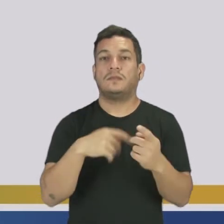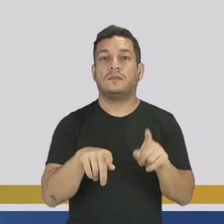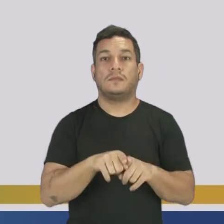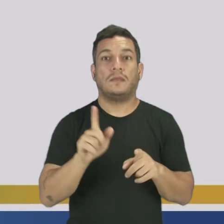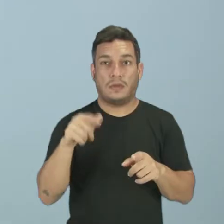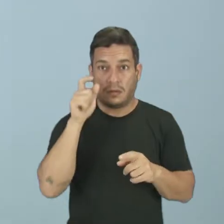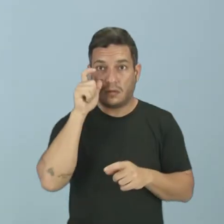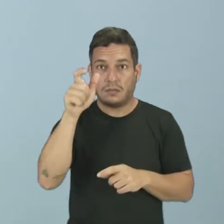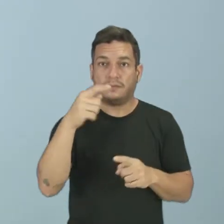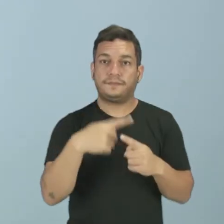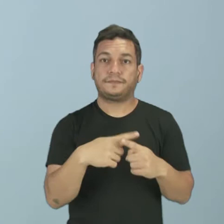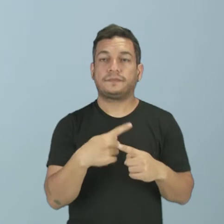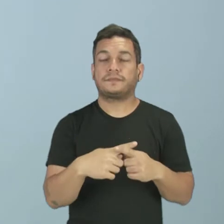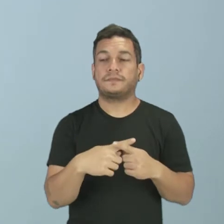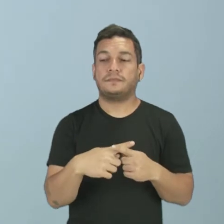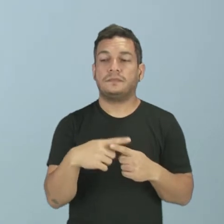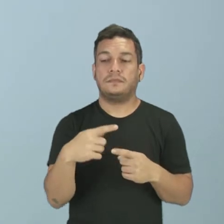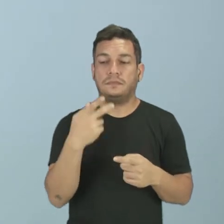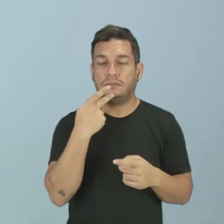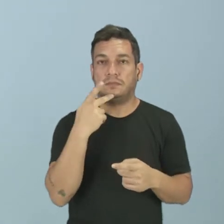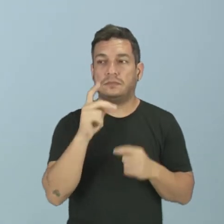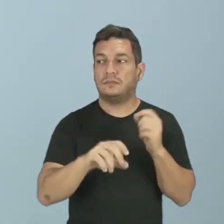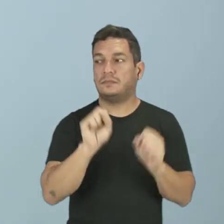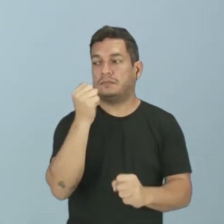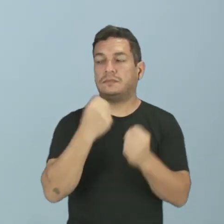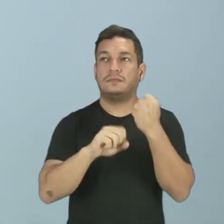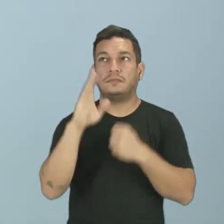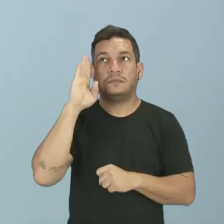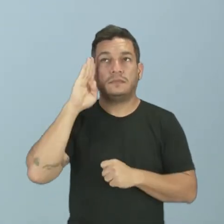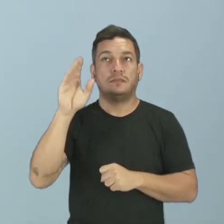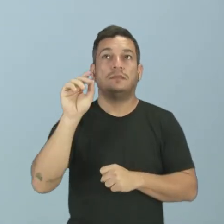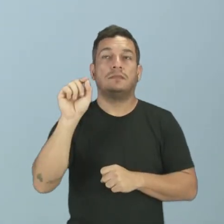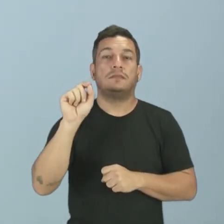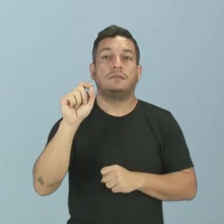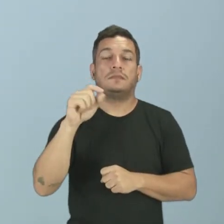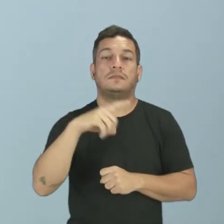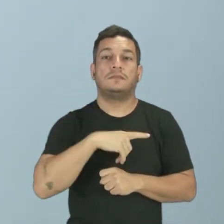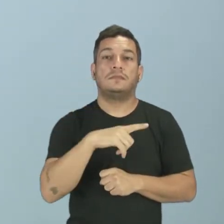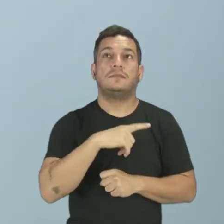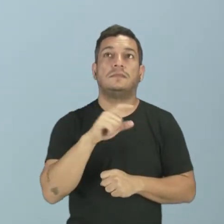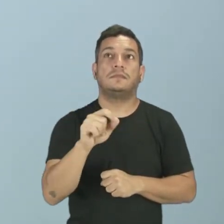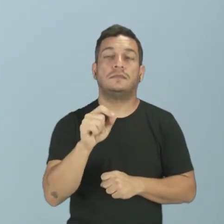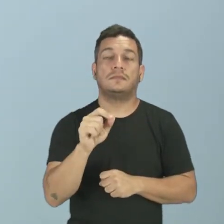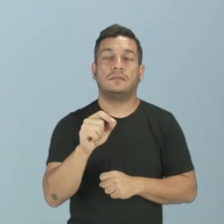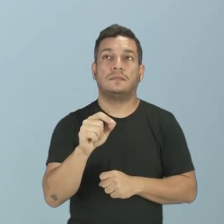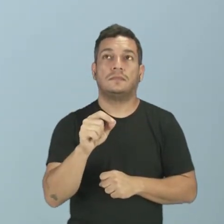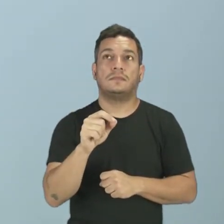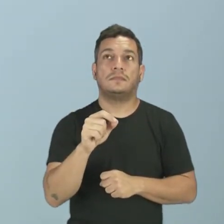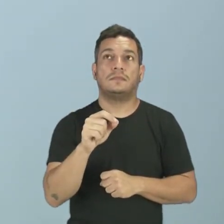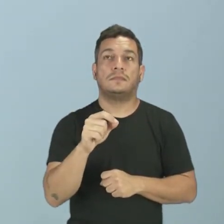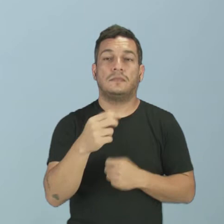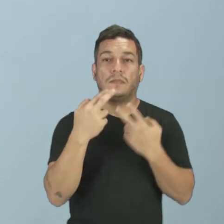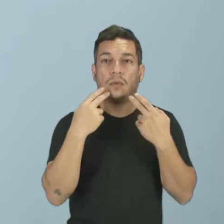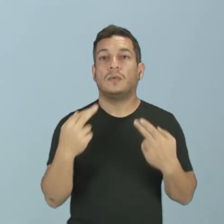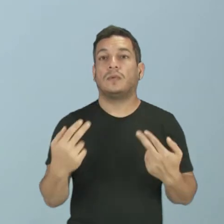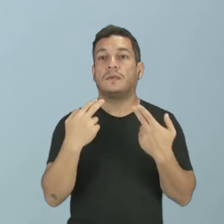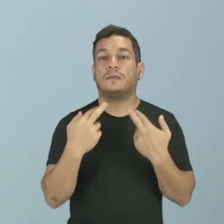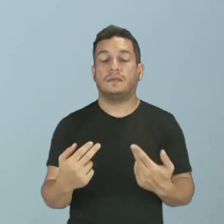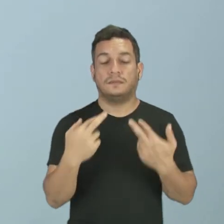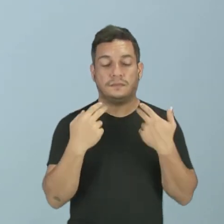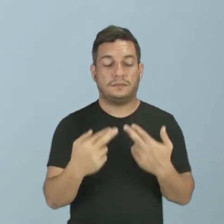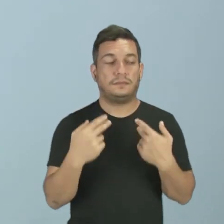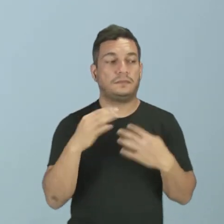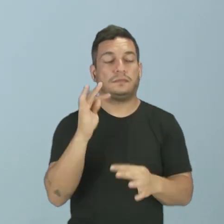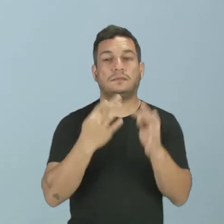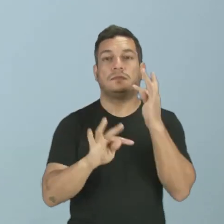bastante interesse porque quando a gente fala de indústria, principalmente a gente pode falar de inovação